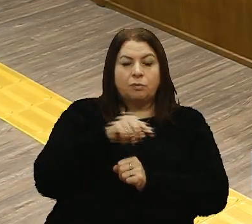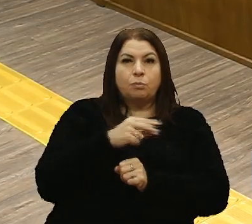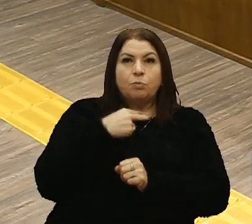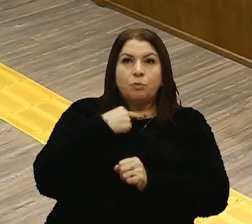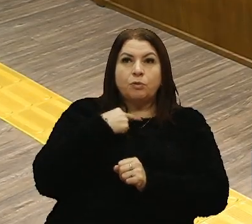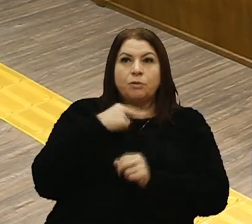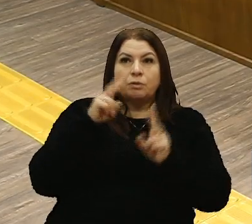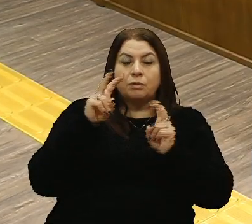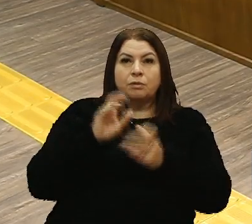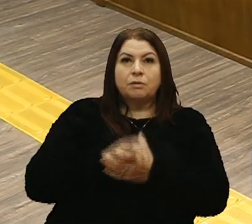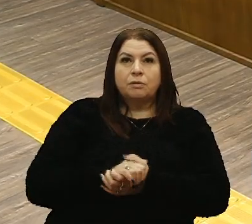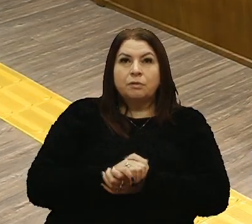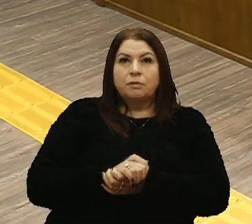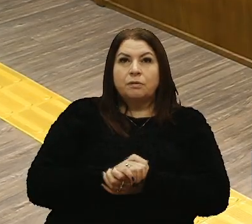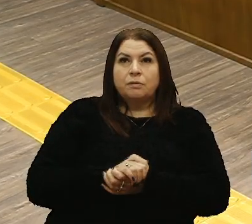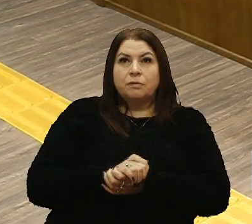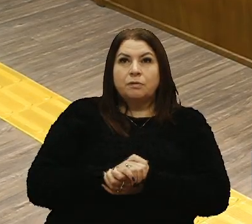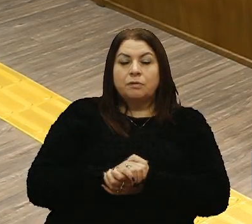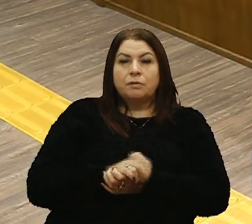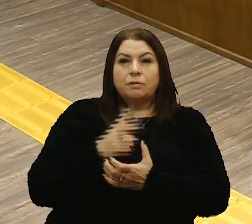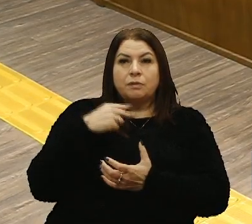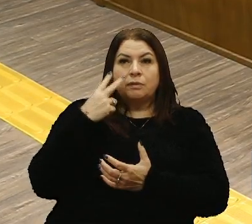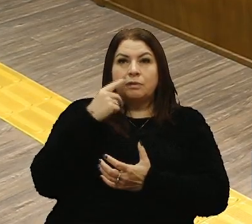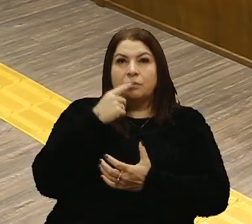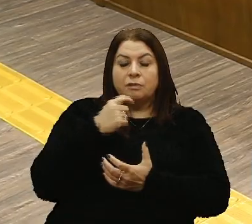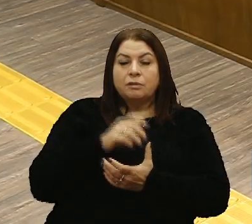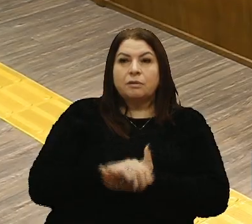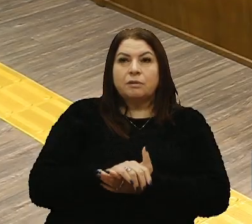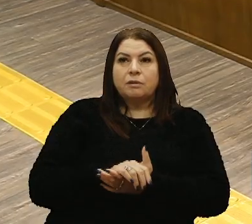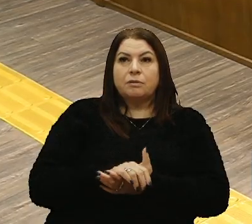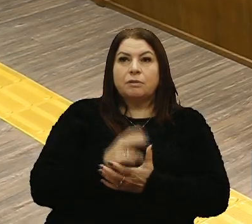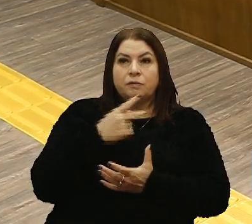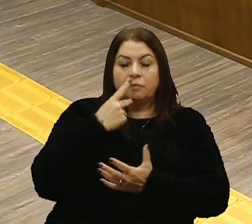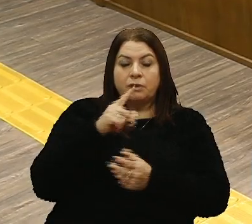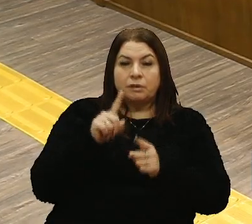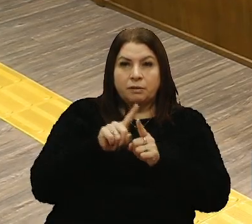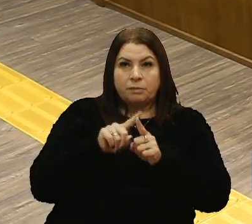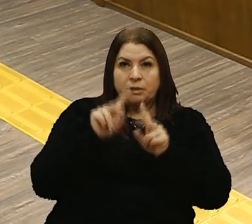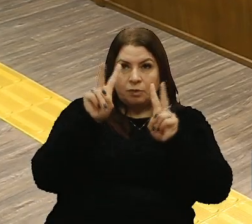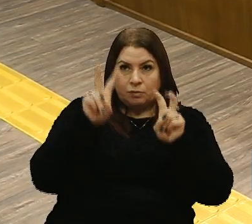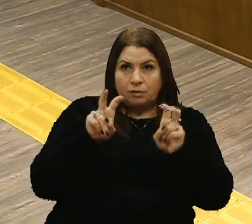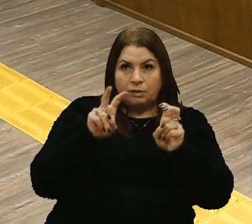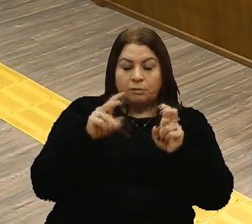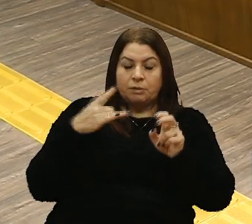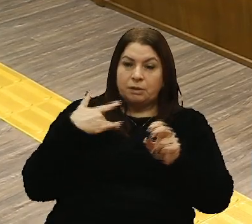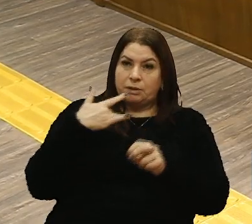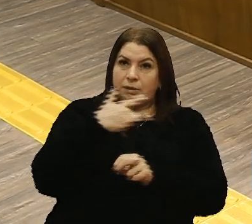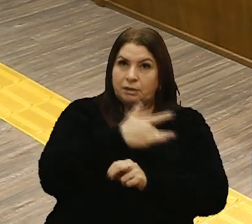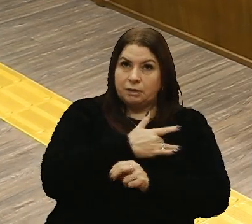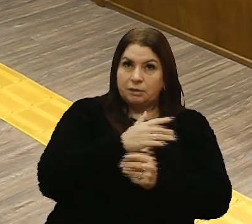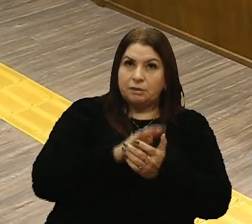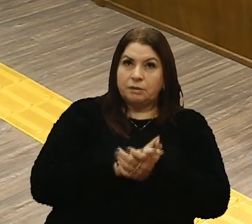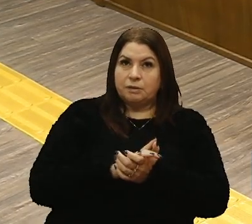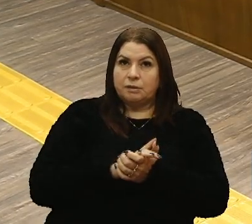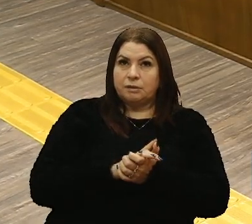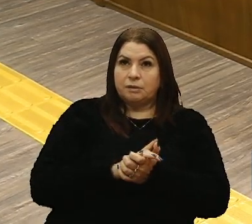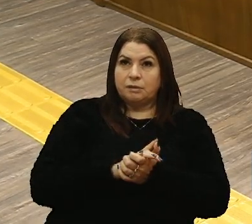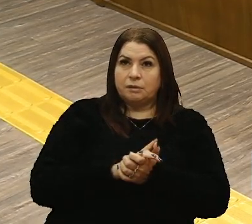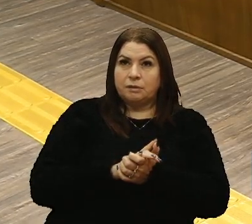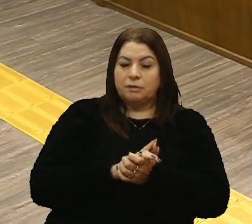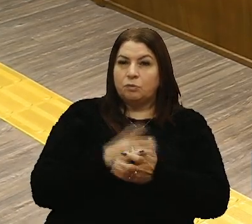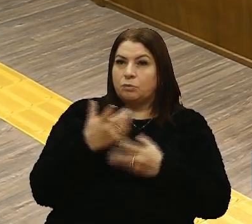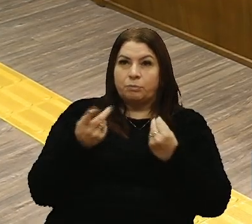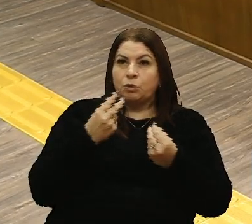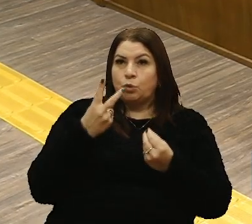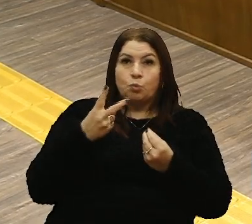entrar no meu assunto. Sim, vereadora Rose Frigeri, eu quero seguir ainda o tema da saúde, que é o seguinte, né, gente? Não dá para ter